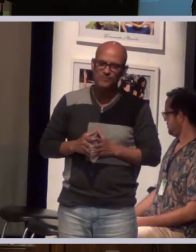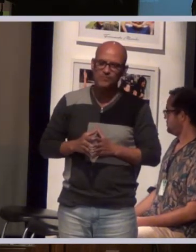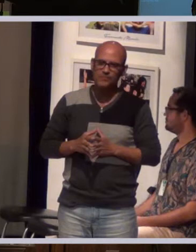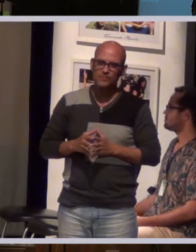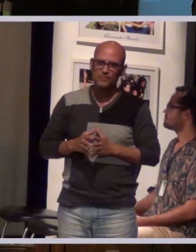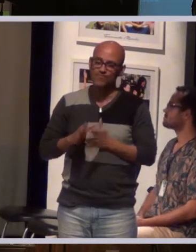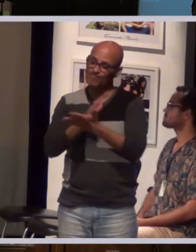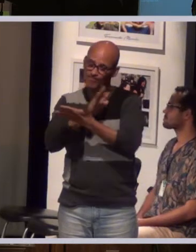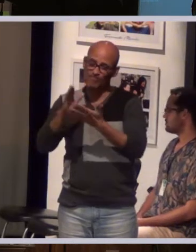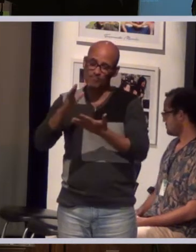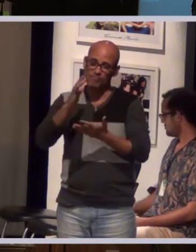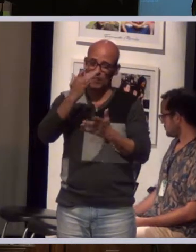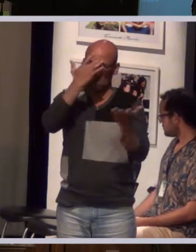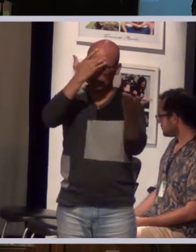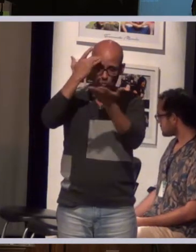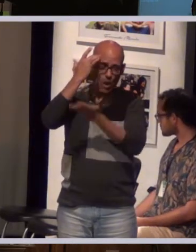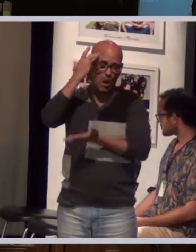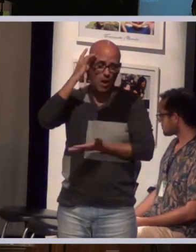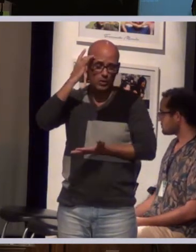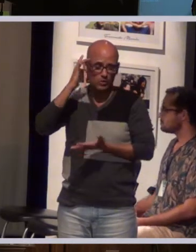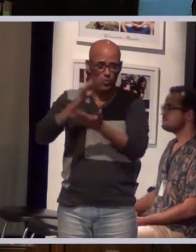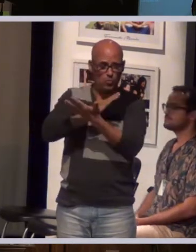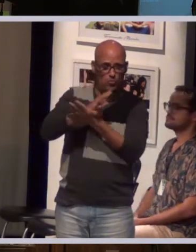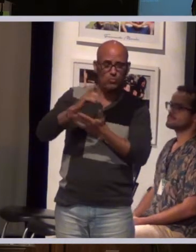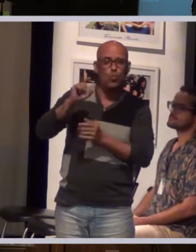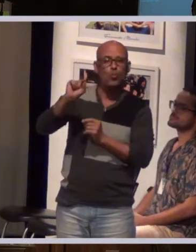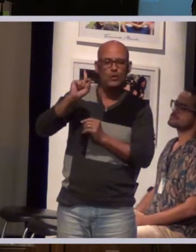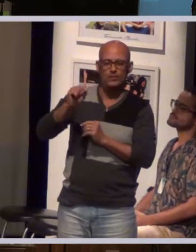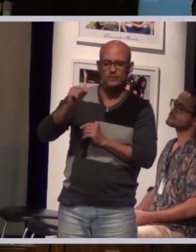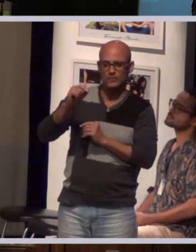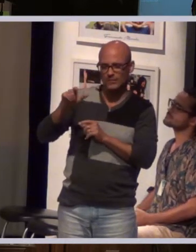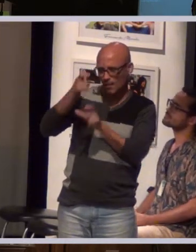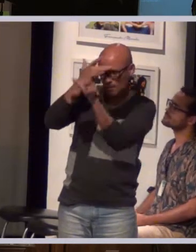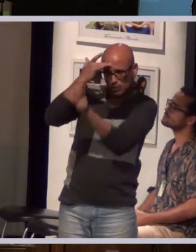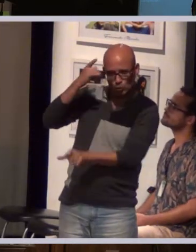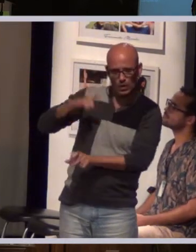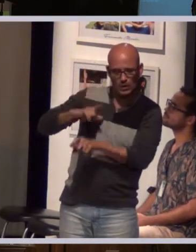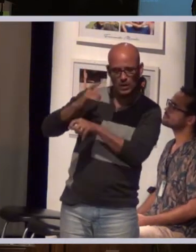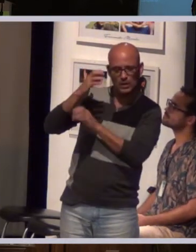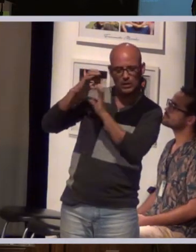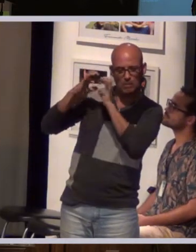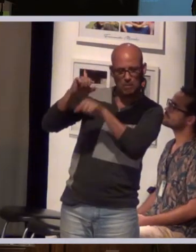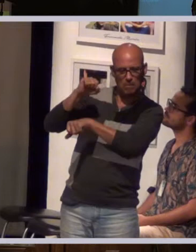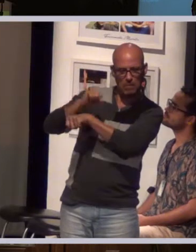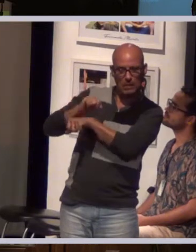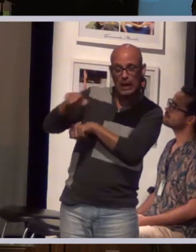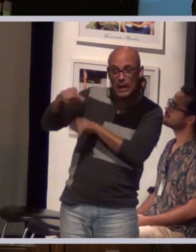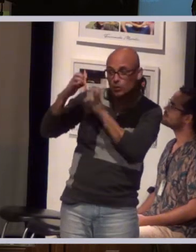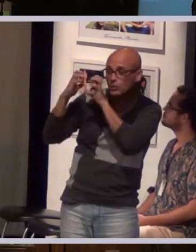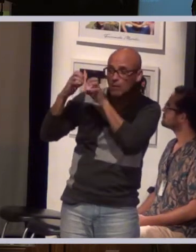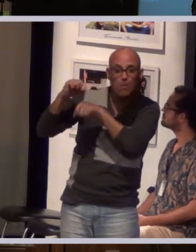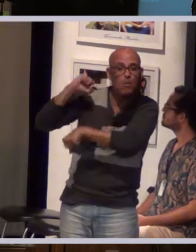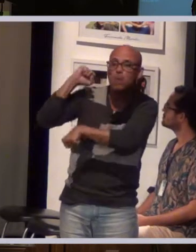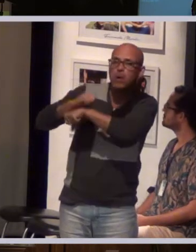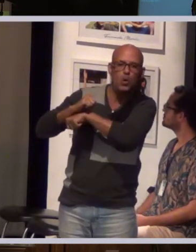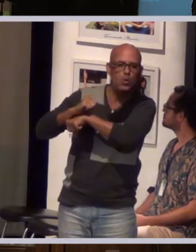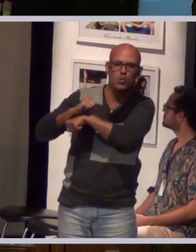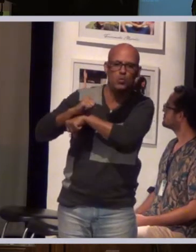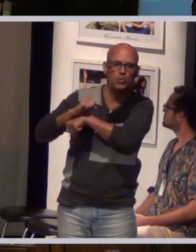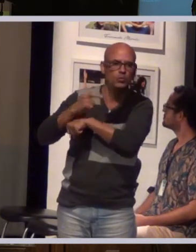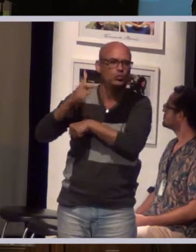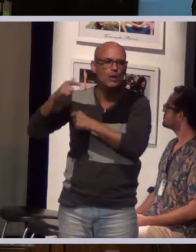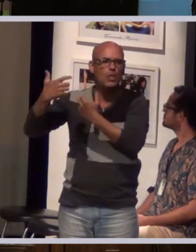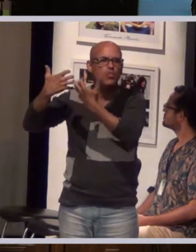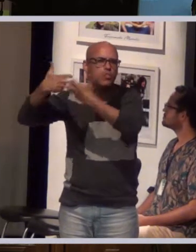Alguns pensam, erroneamente, que os cérebros desses sujeitos estão paralisados